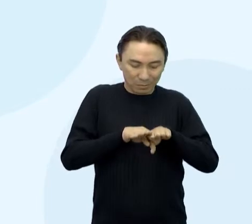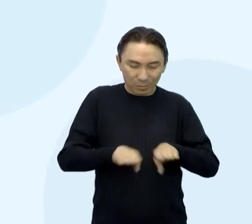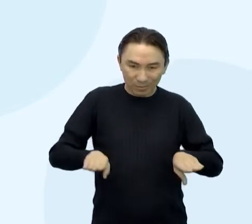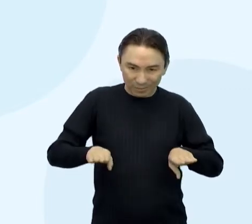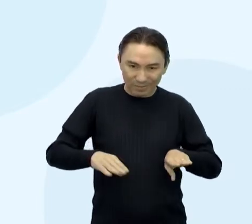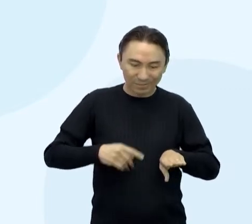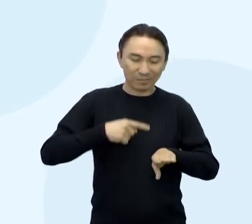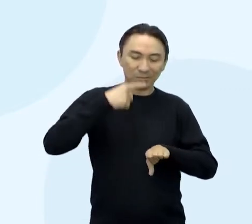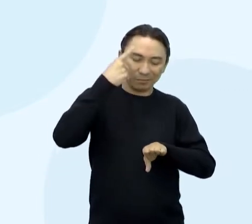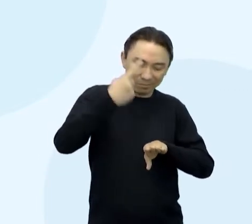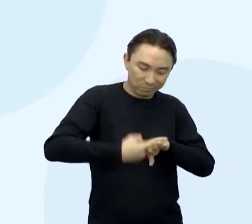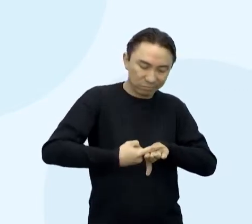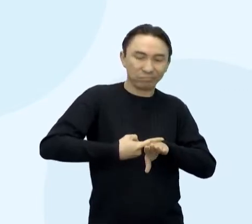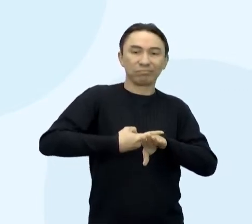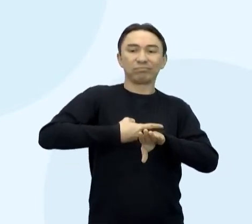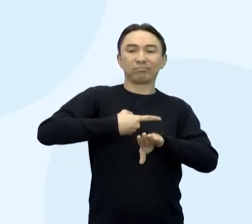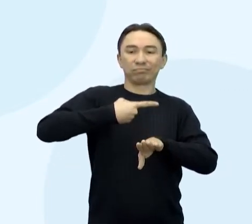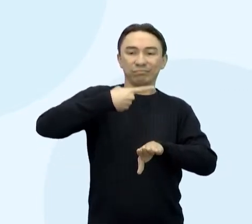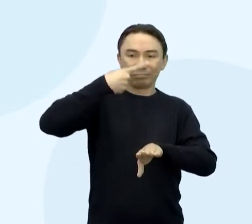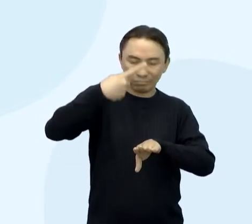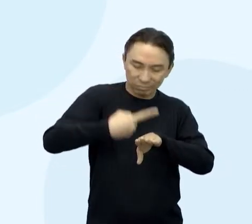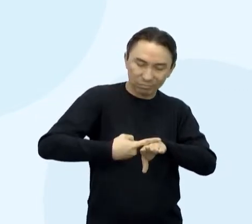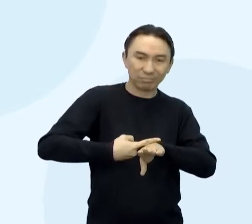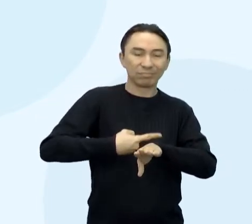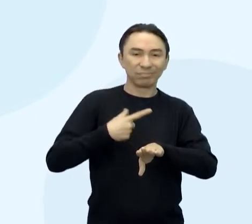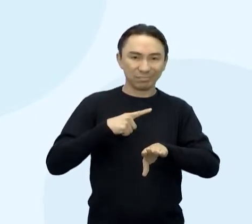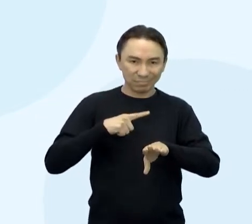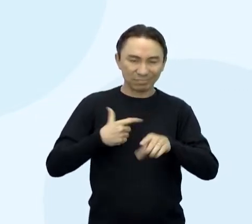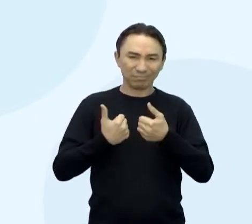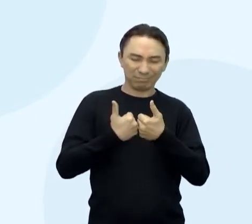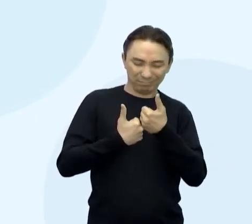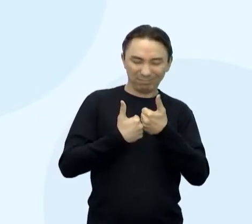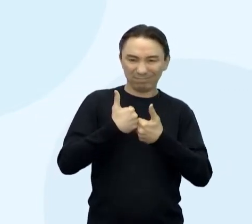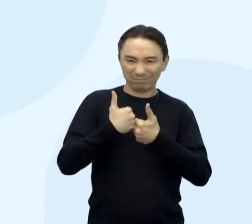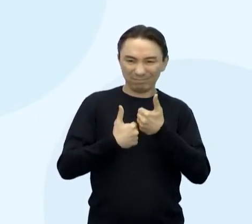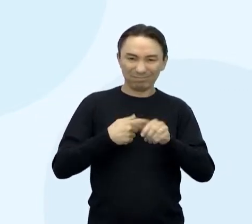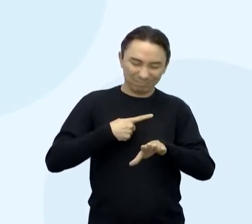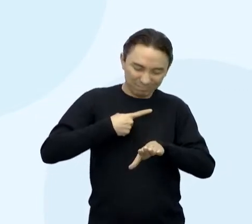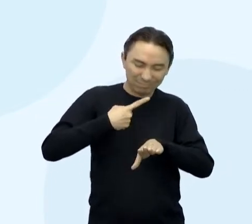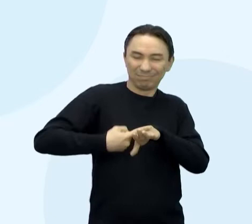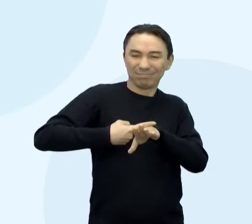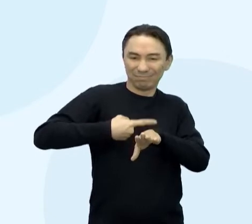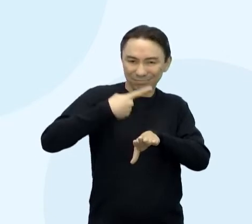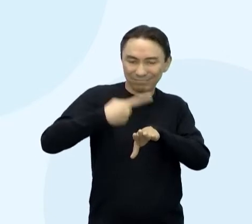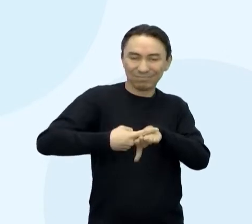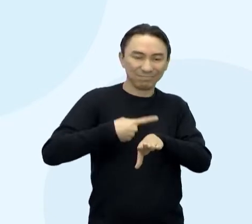atrito importante, o corpo vai se deslocar na direção do vetor.